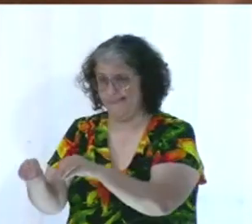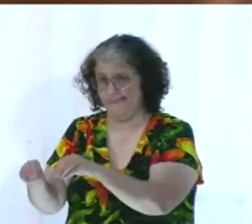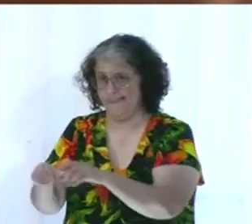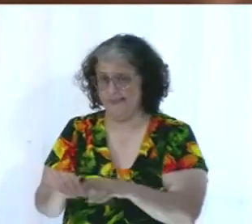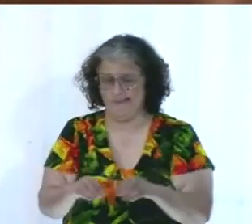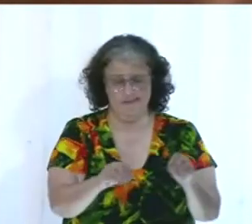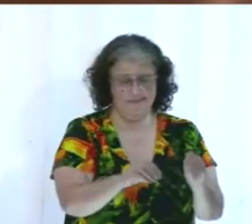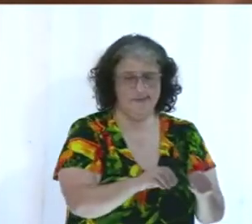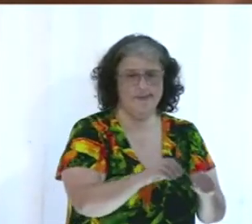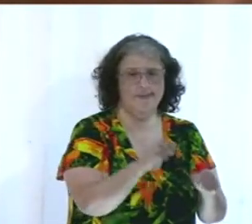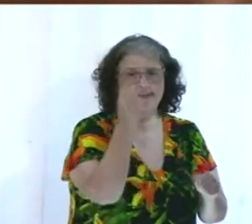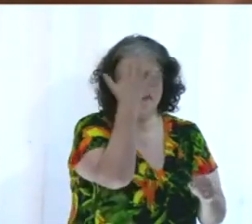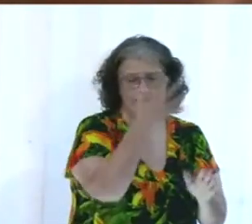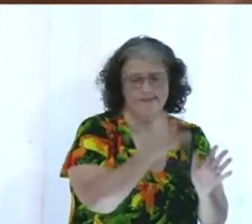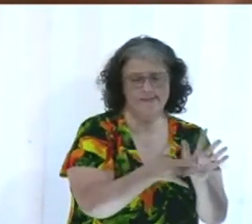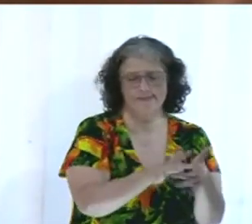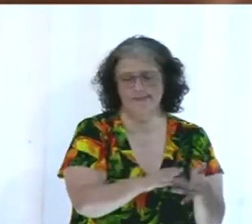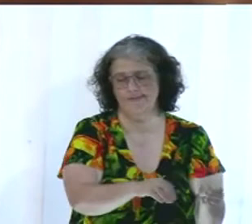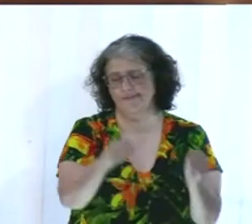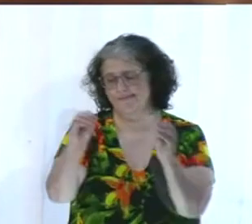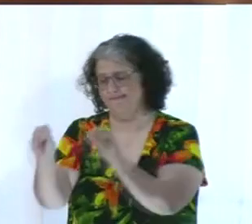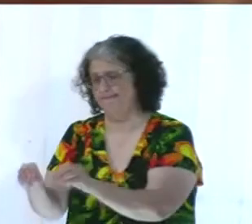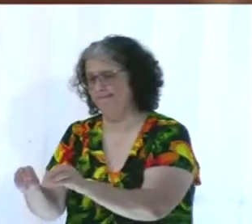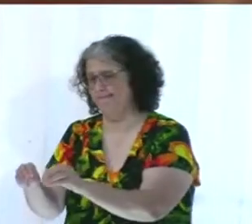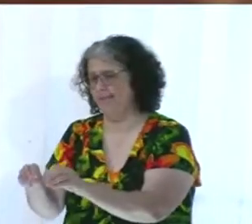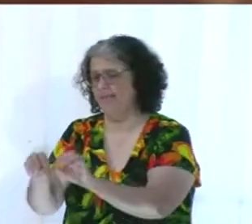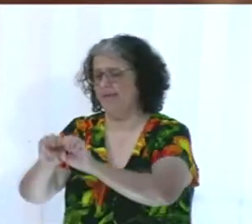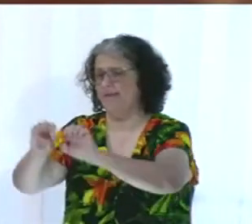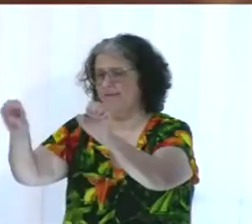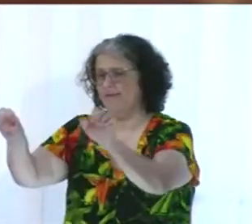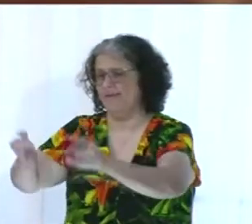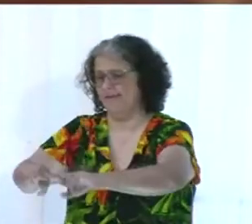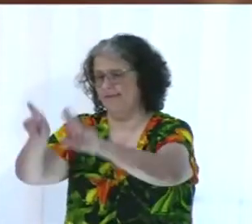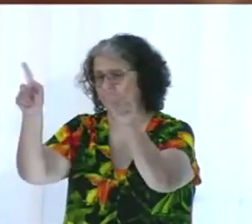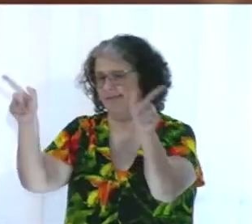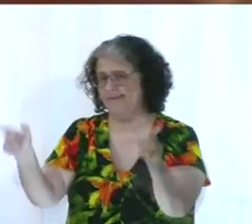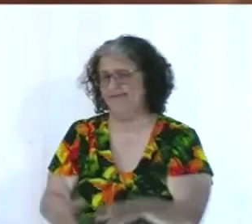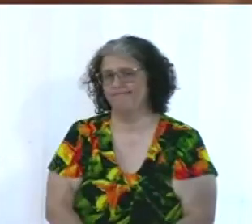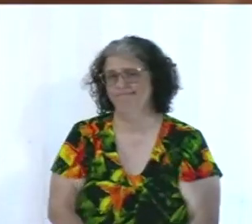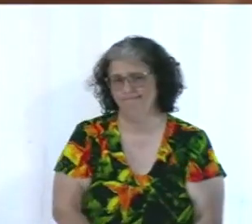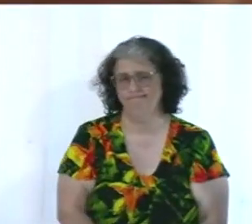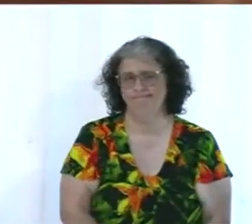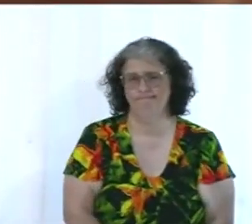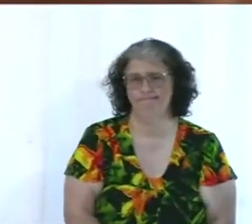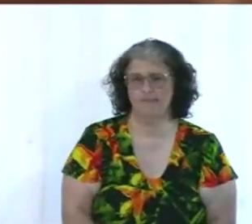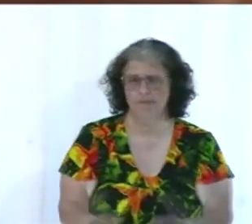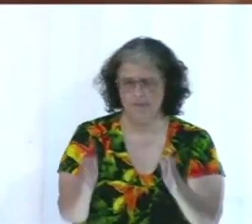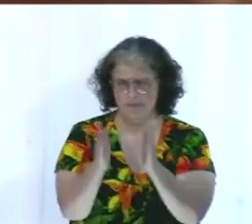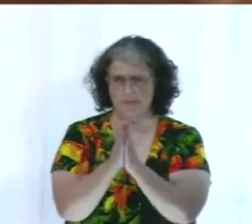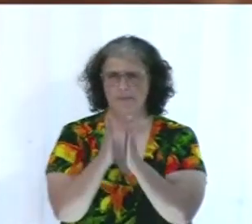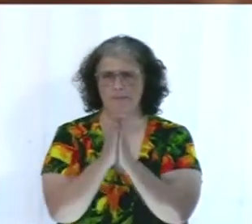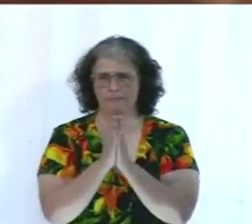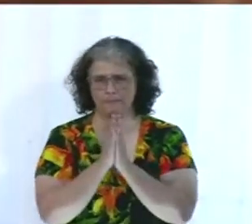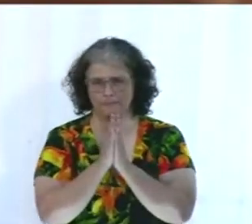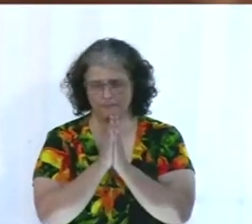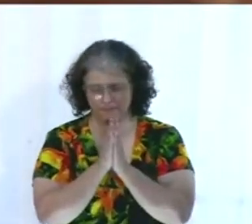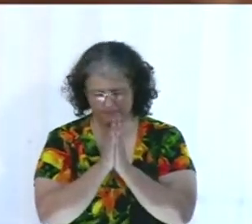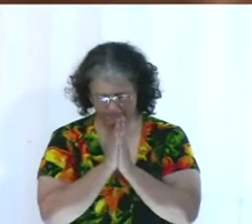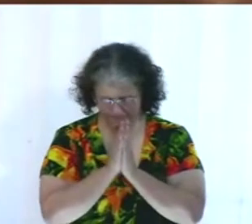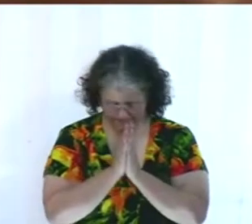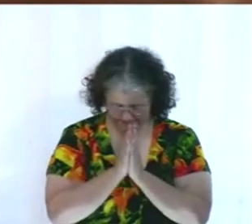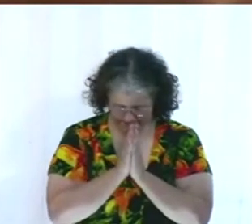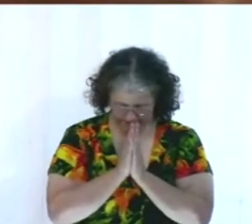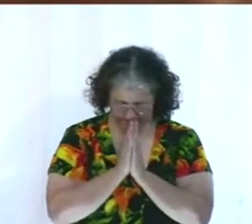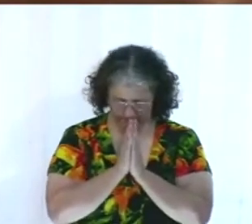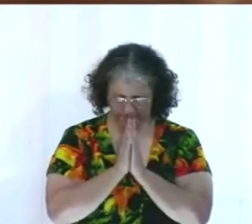do Senhor Jesus para um outro Evangelho. Abaixe sua cabeça, vamos orar. E